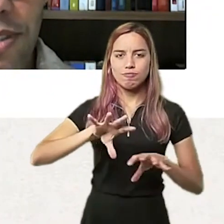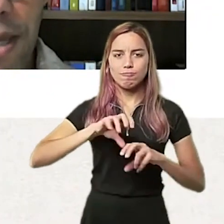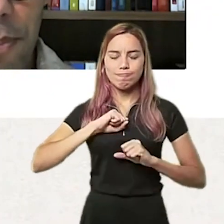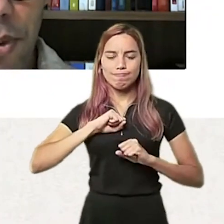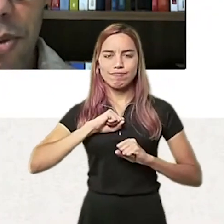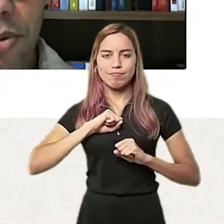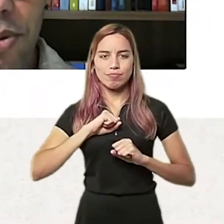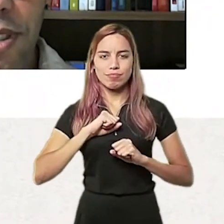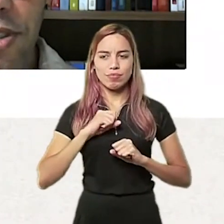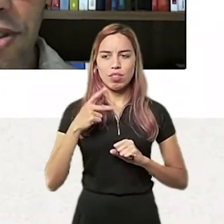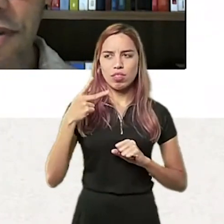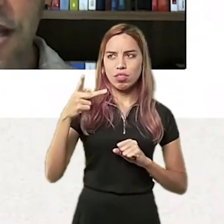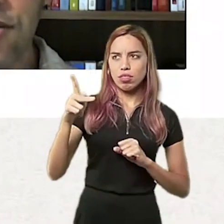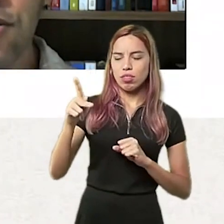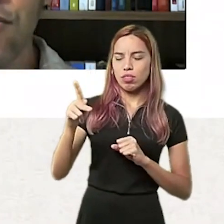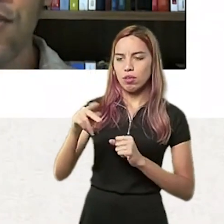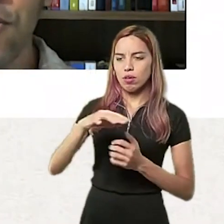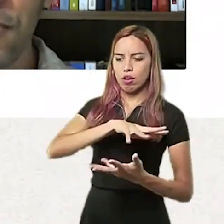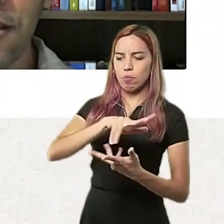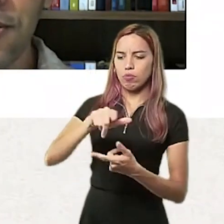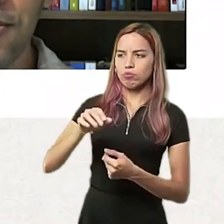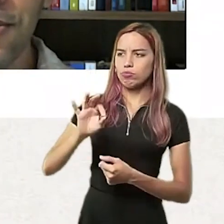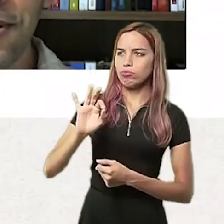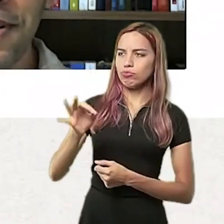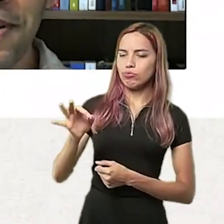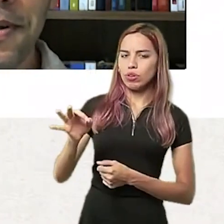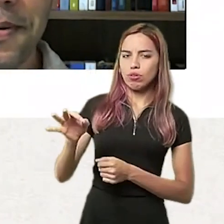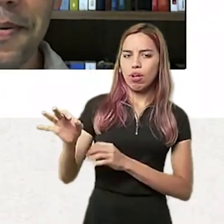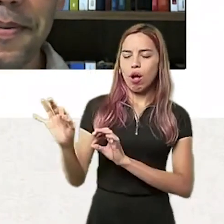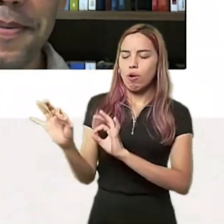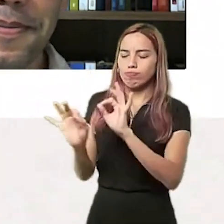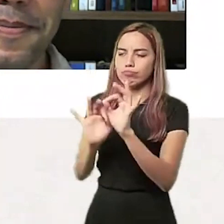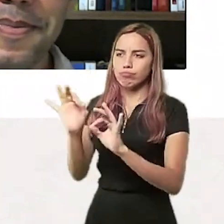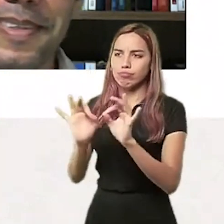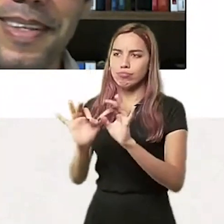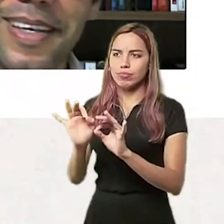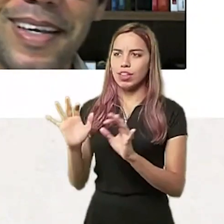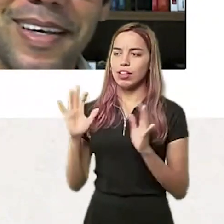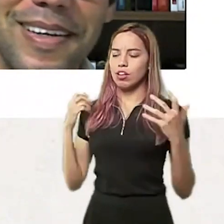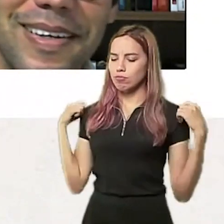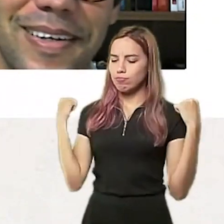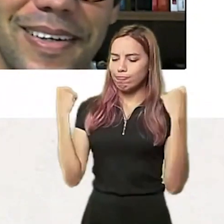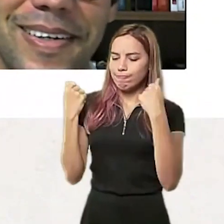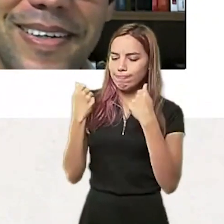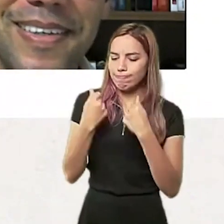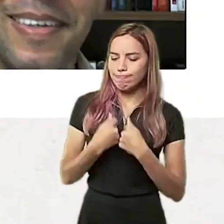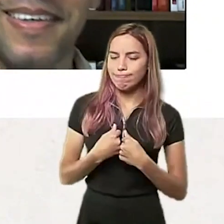teu mundo está pronto e te veste com teu manto.